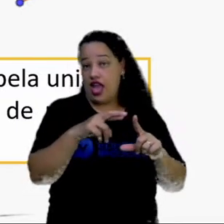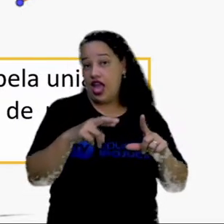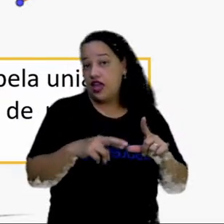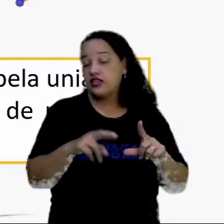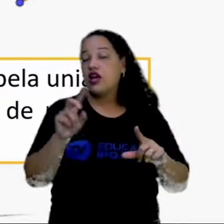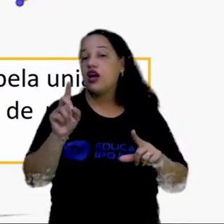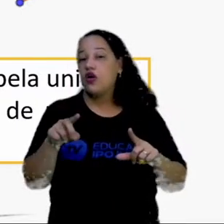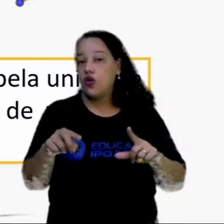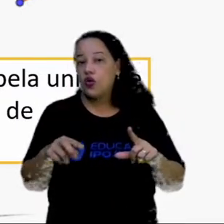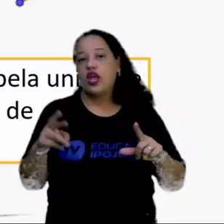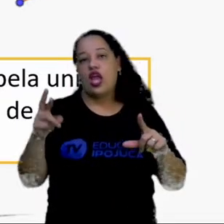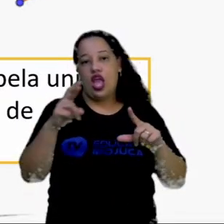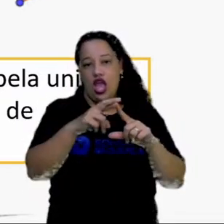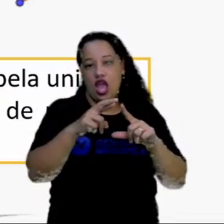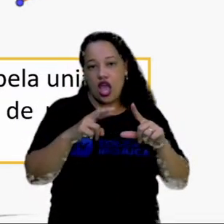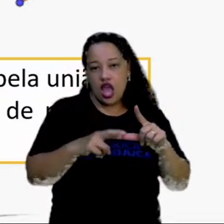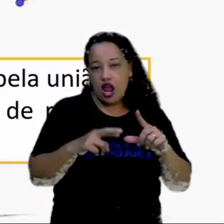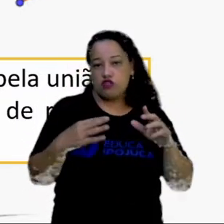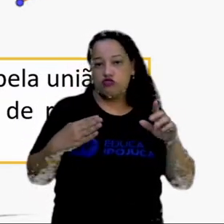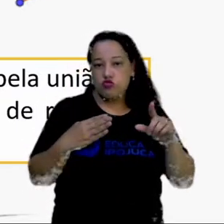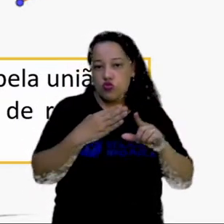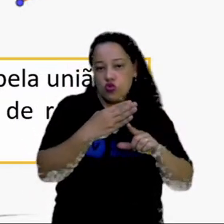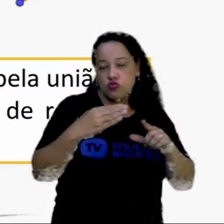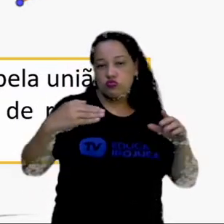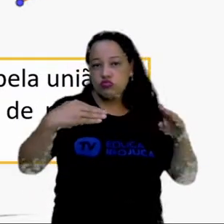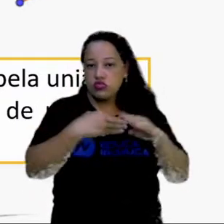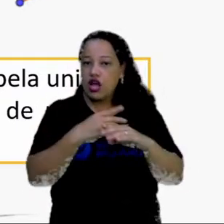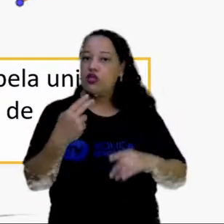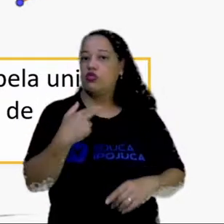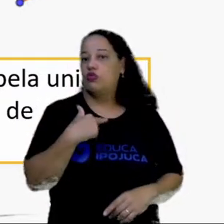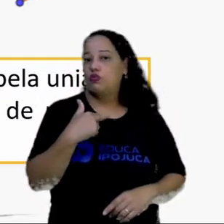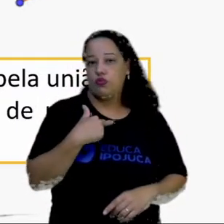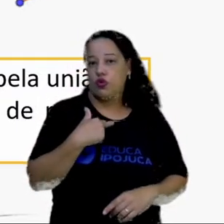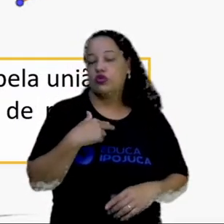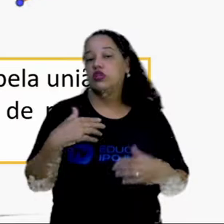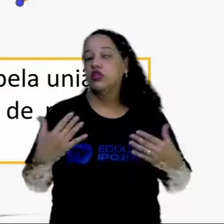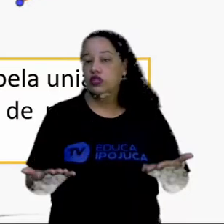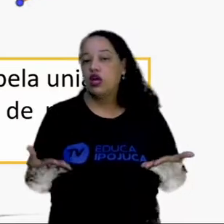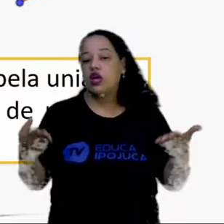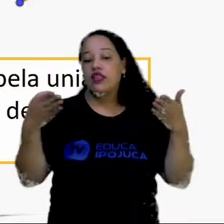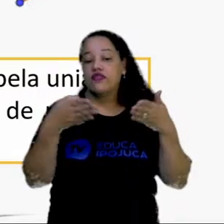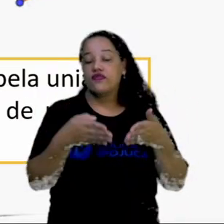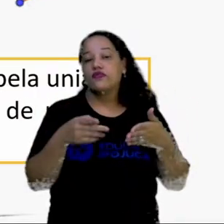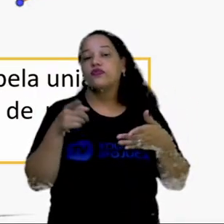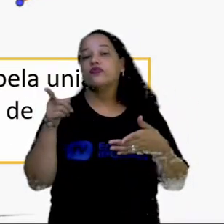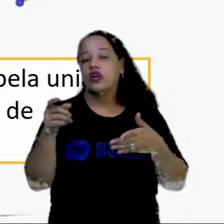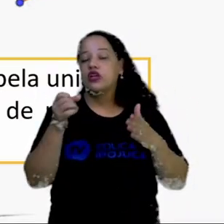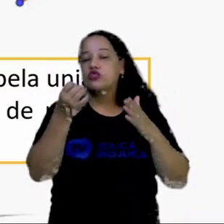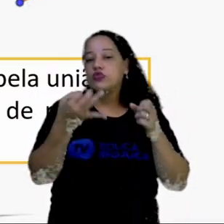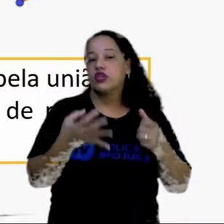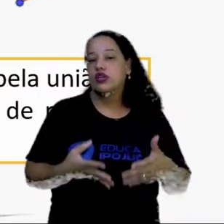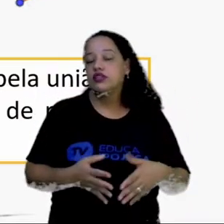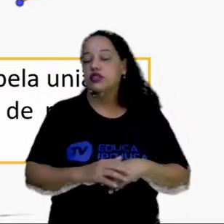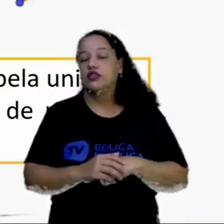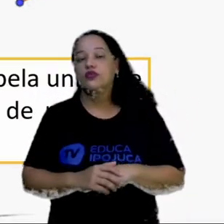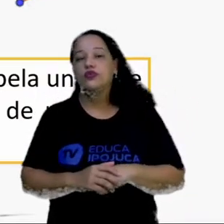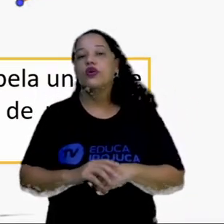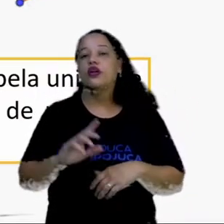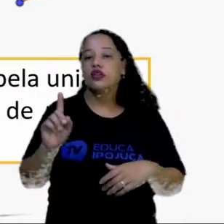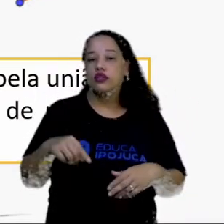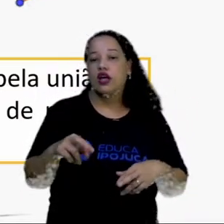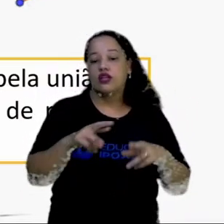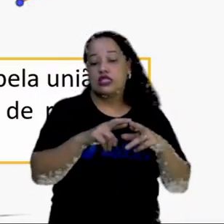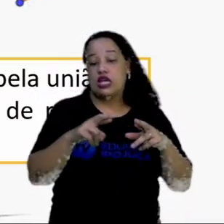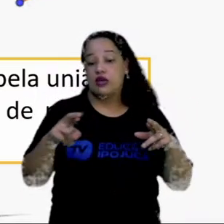podem se cruzar, ok? Então, por esta definição, observe, segmentos de